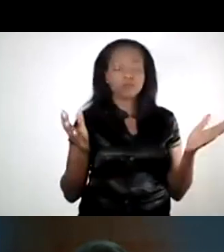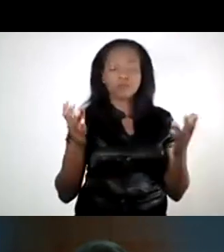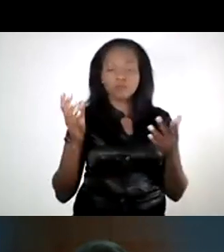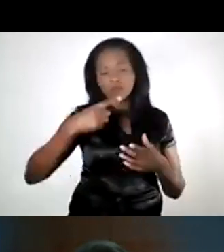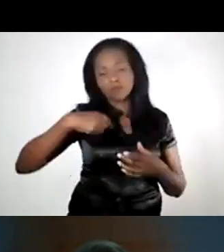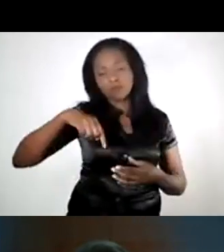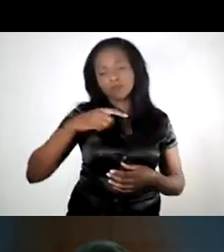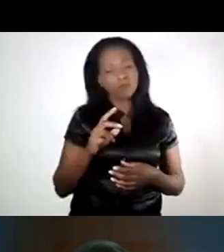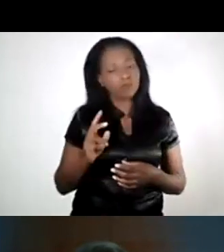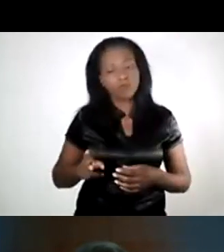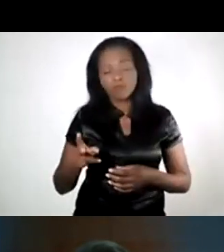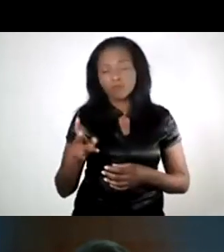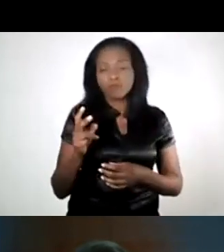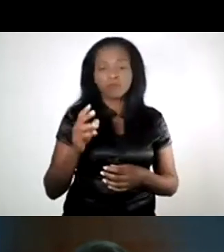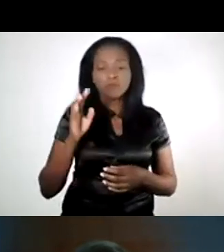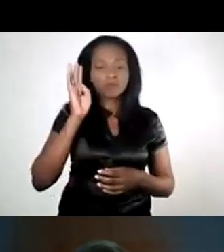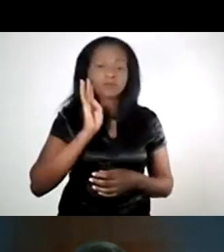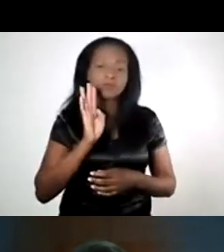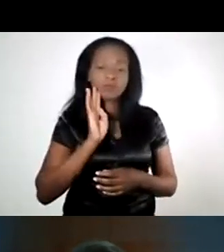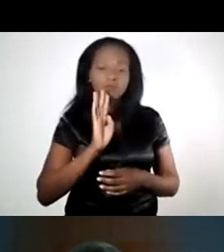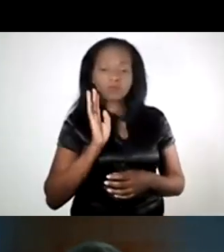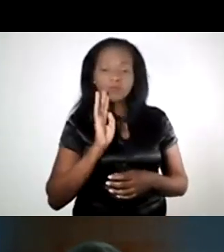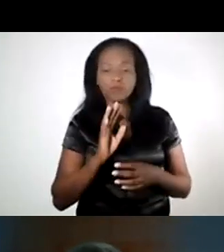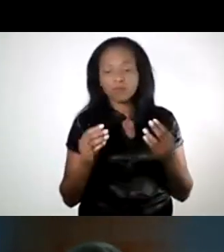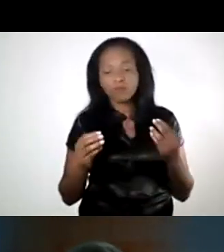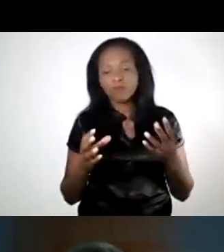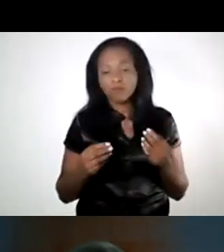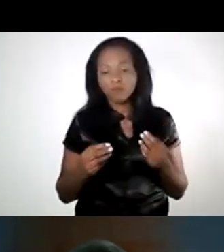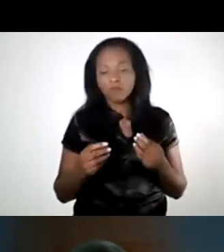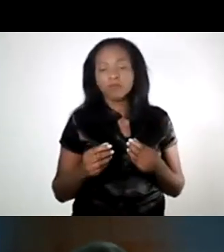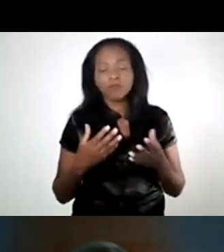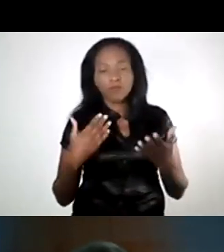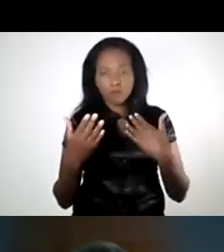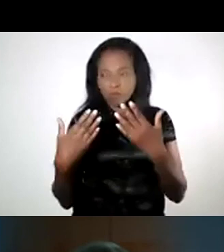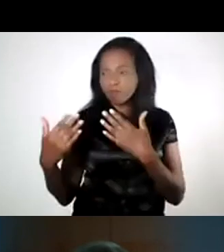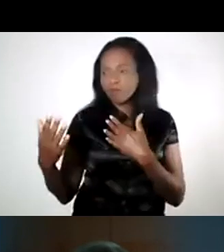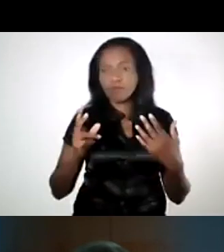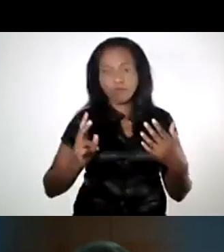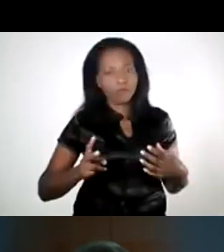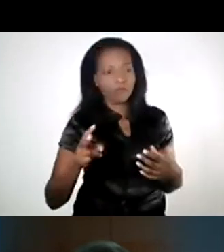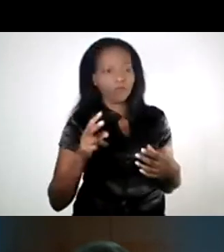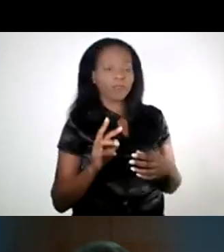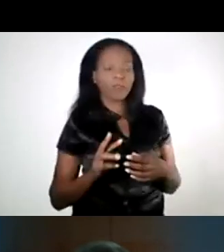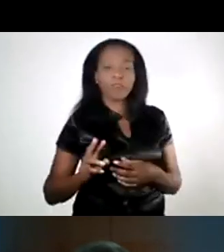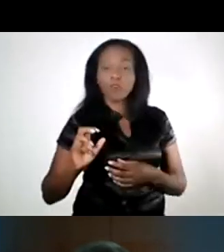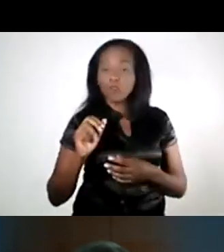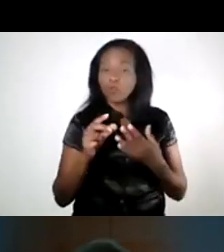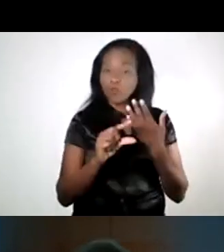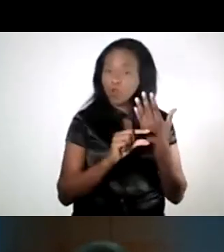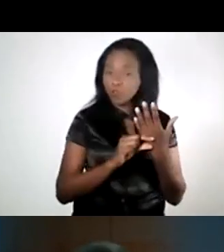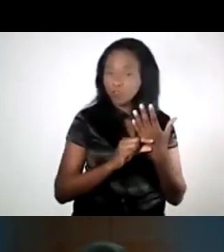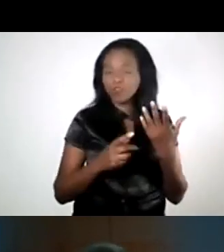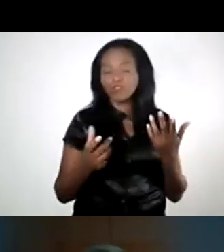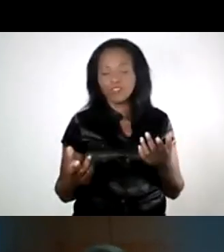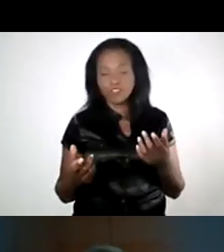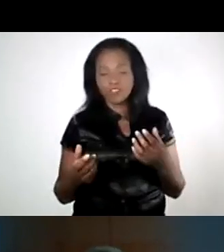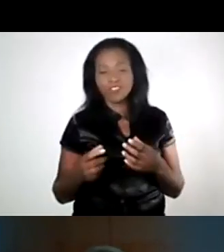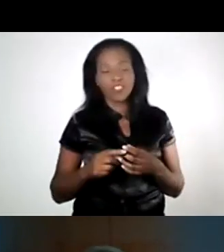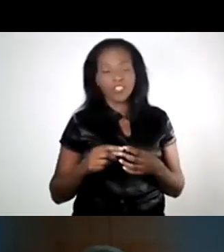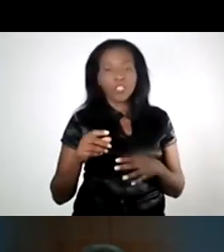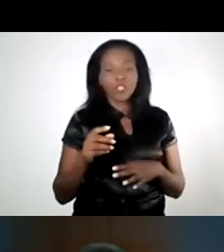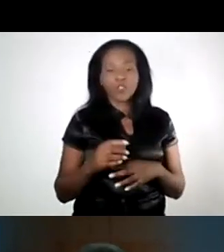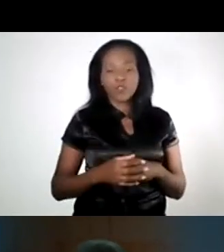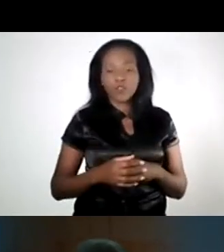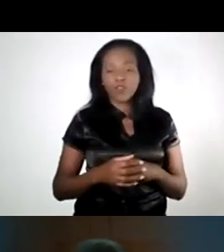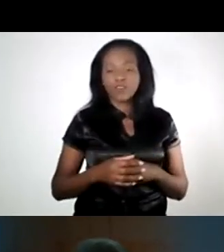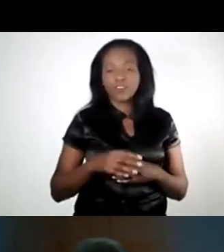em diálogo. Acho que o mais legal do Clube de Leitura é que a gente segue em diálogo com as autoras e com a obra também, né? E com vocês que são nossas